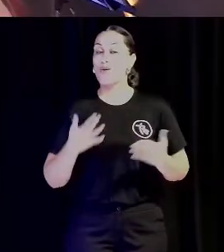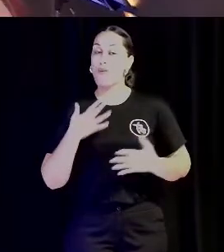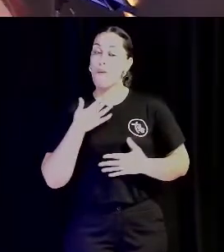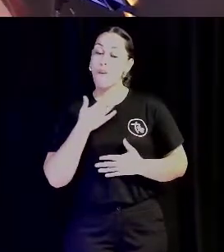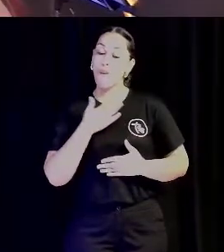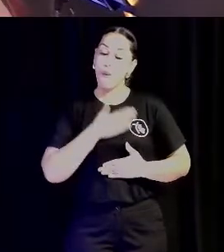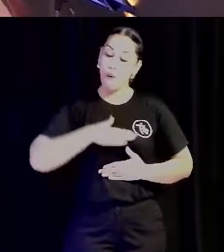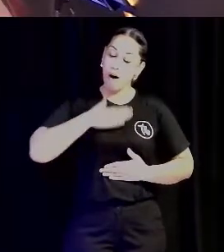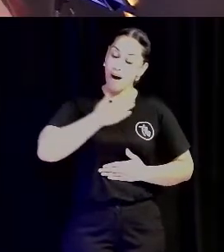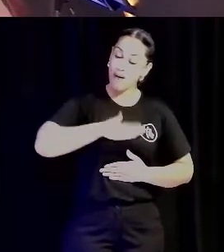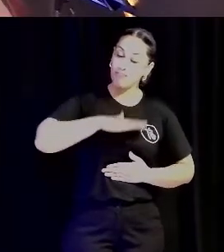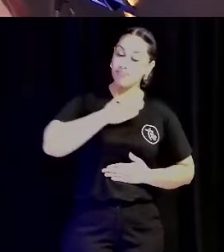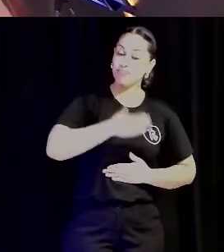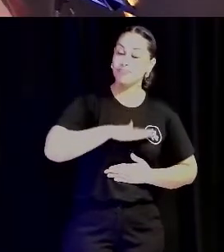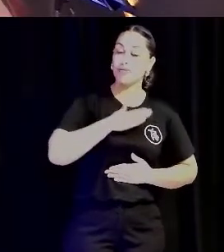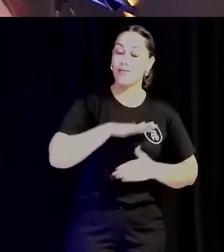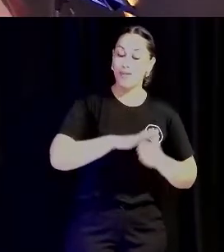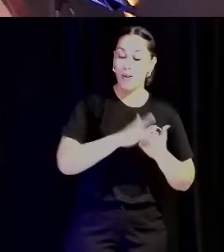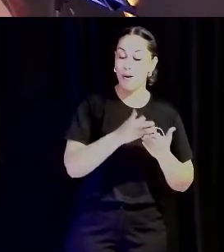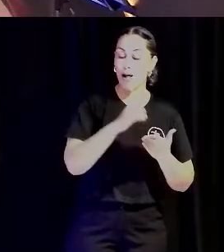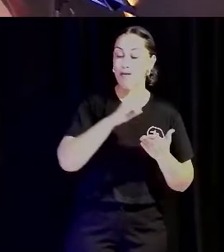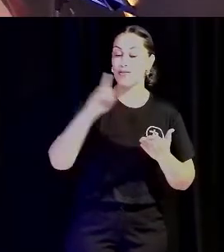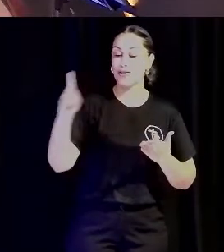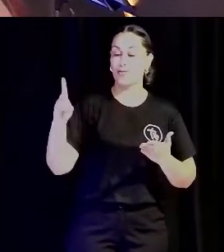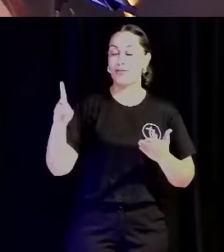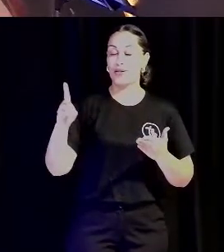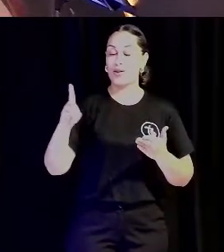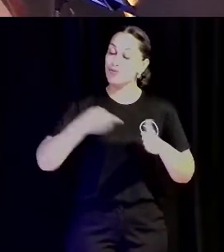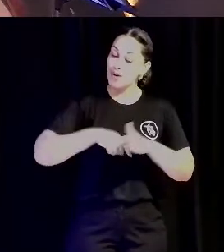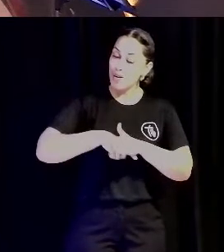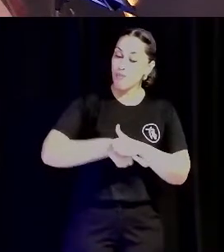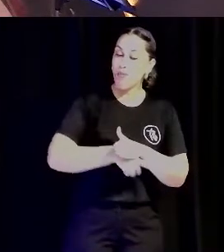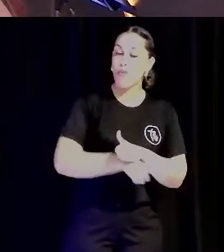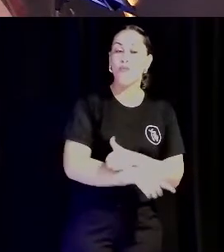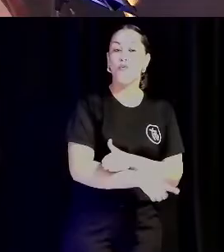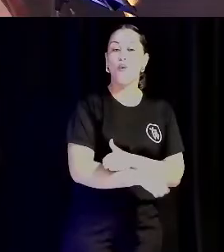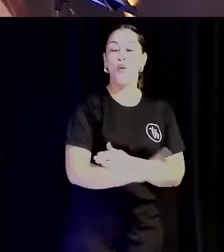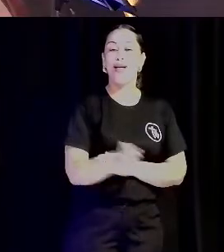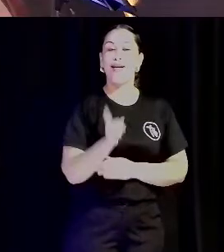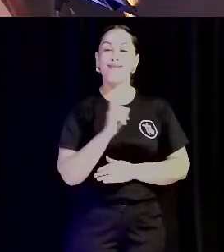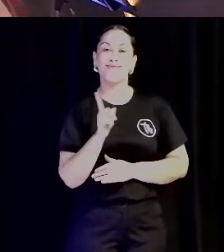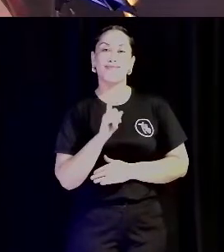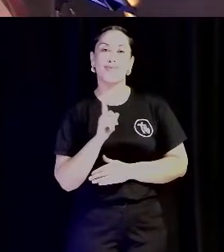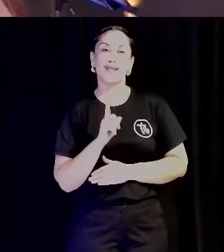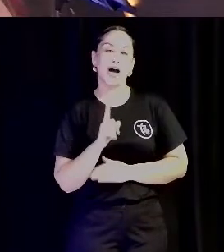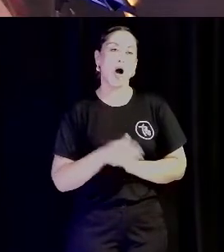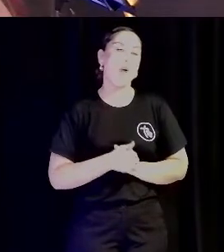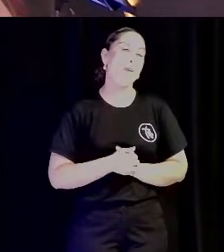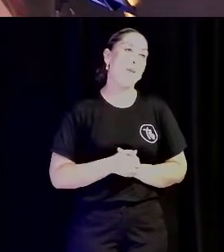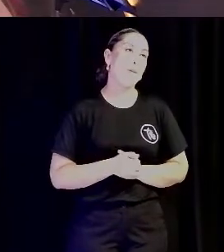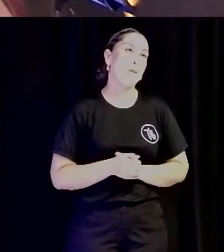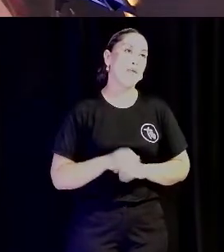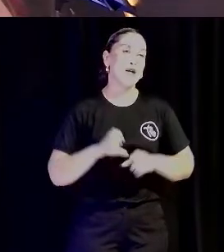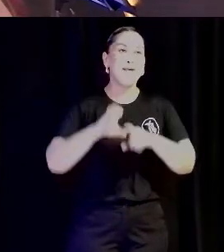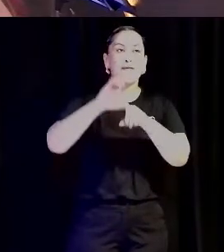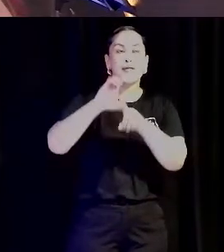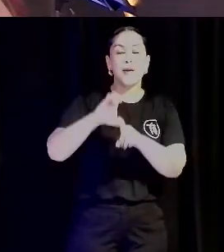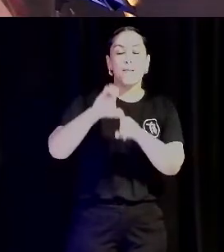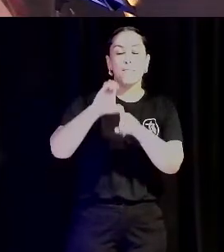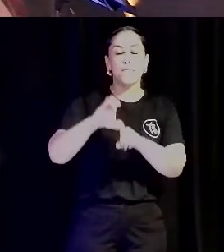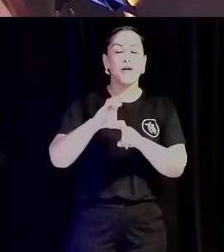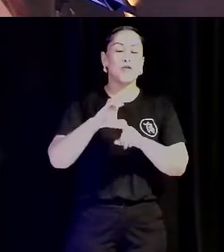satisfação interior profunda e independe de circunstâncias adversas,